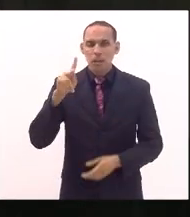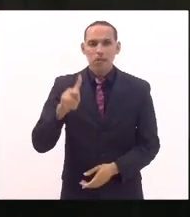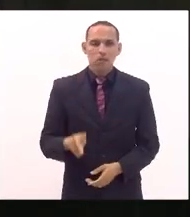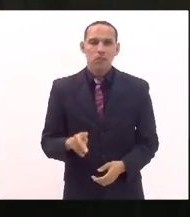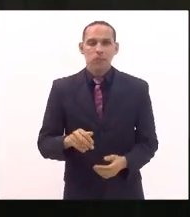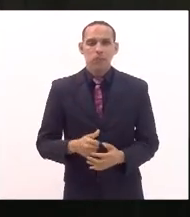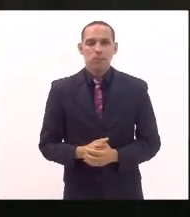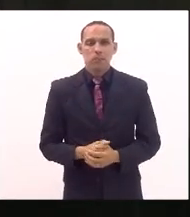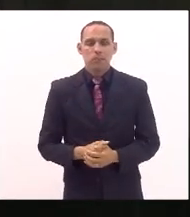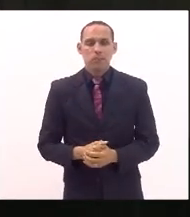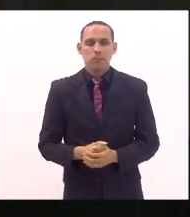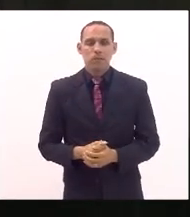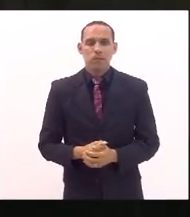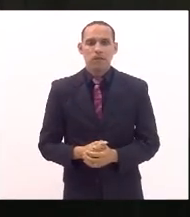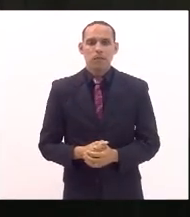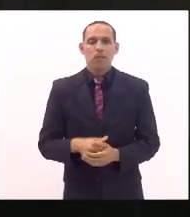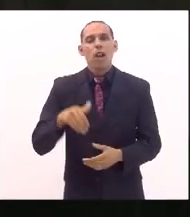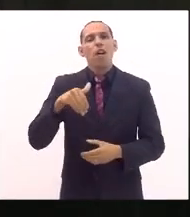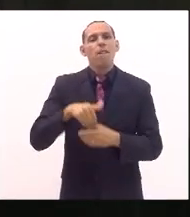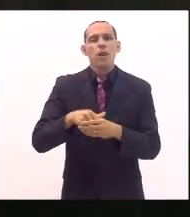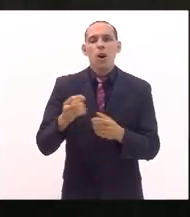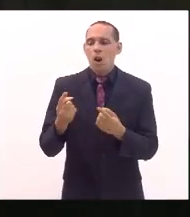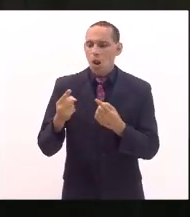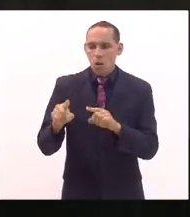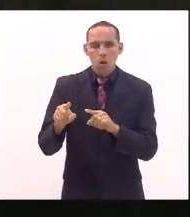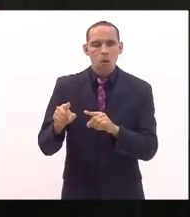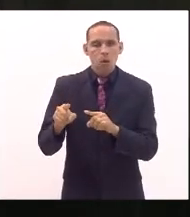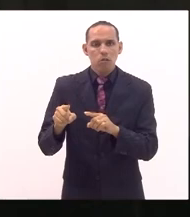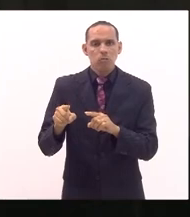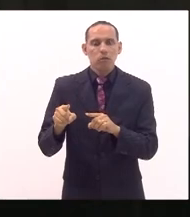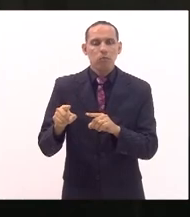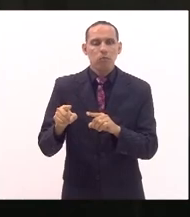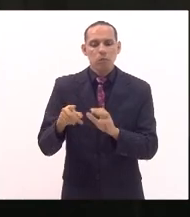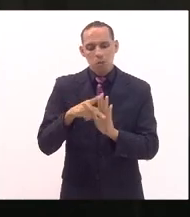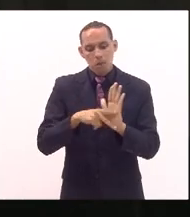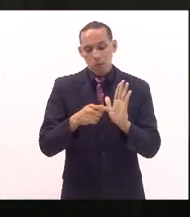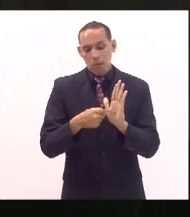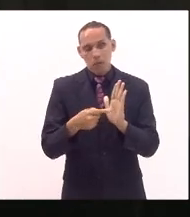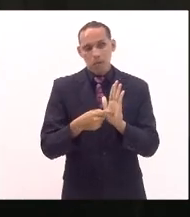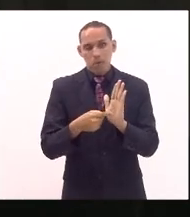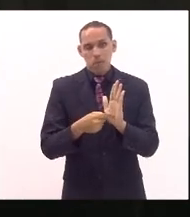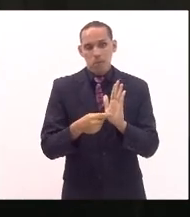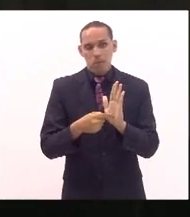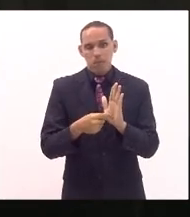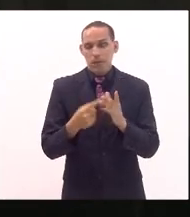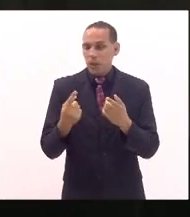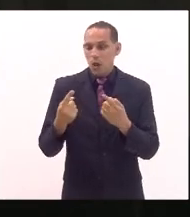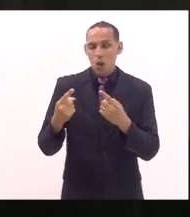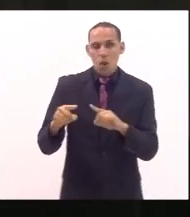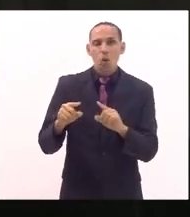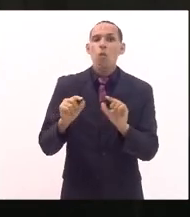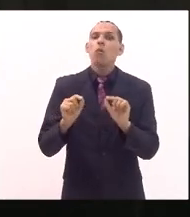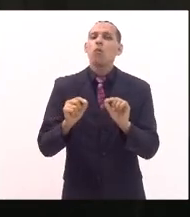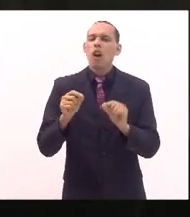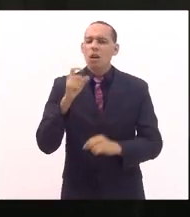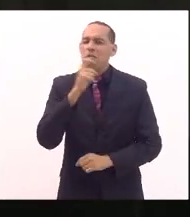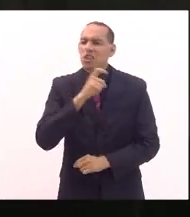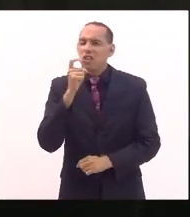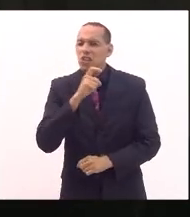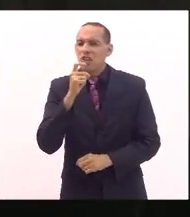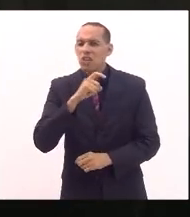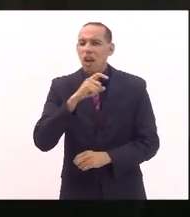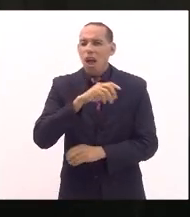presidente o nosso voto é contrário ao projeto ao contrário a falácia